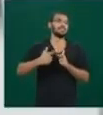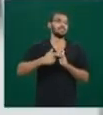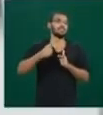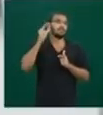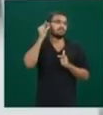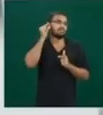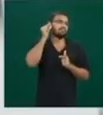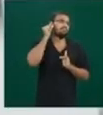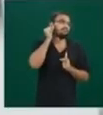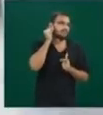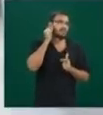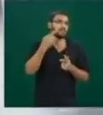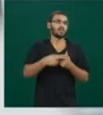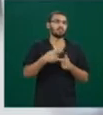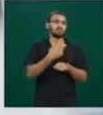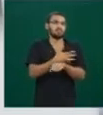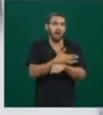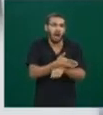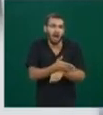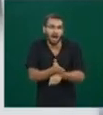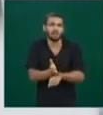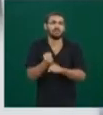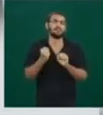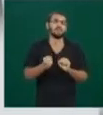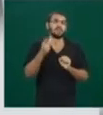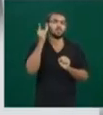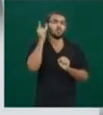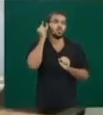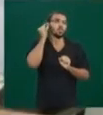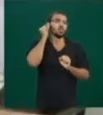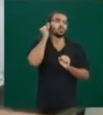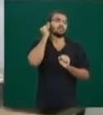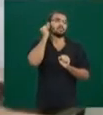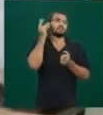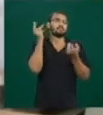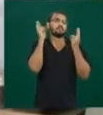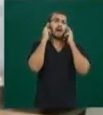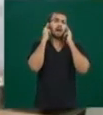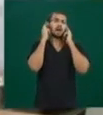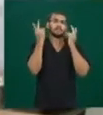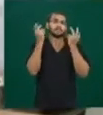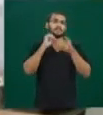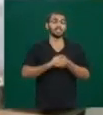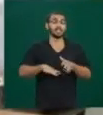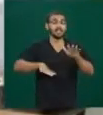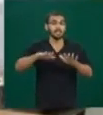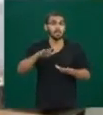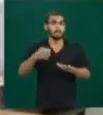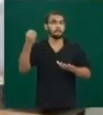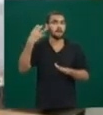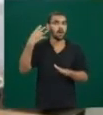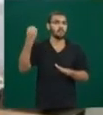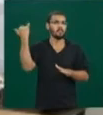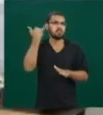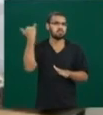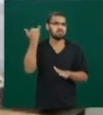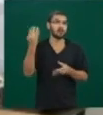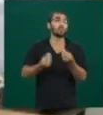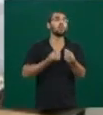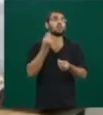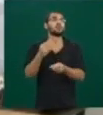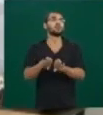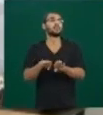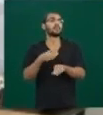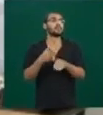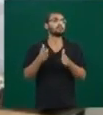por horas ao ruído pode levar à perda auditiva irreversível. Depende da intensidade dessa fonte sonora e depende também do